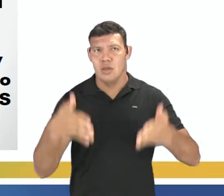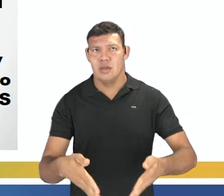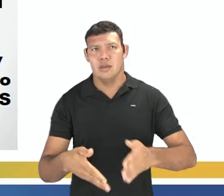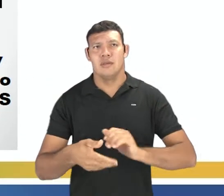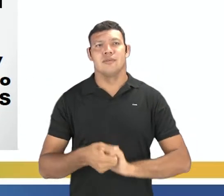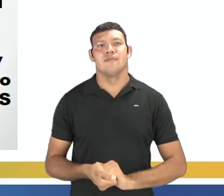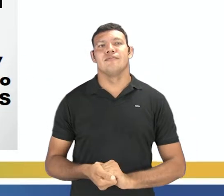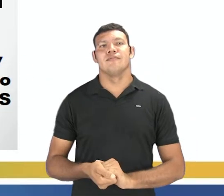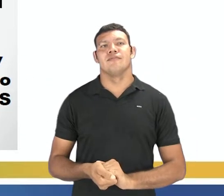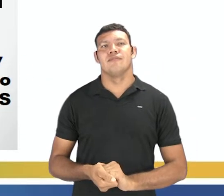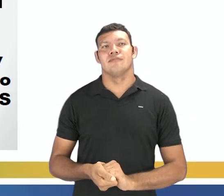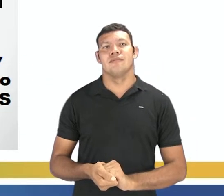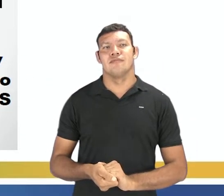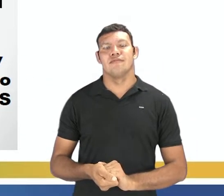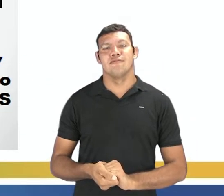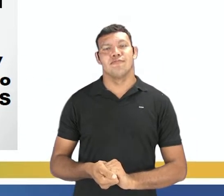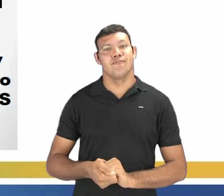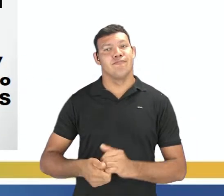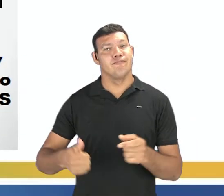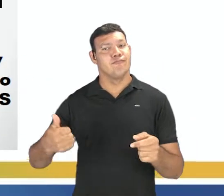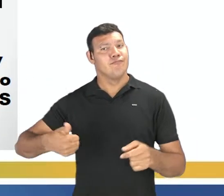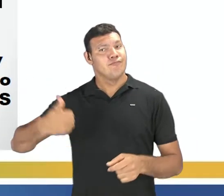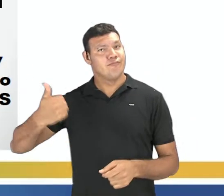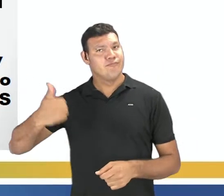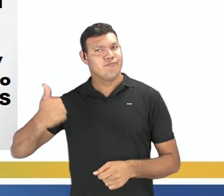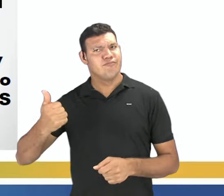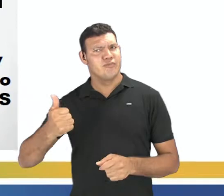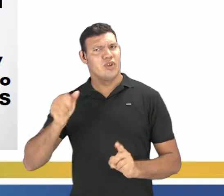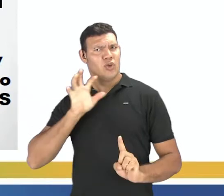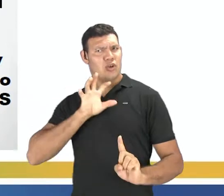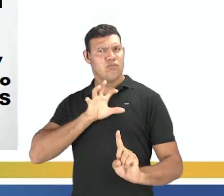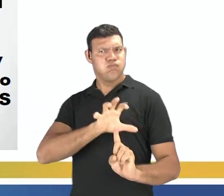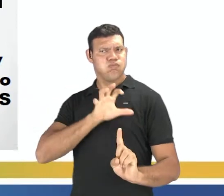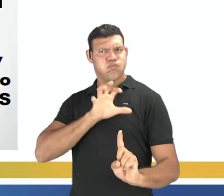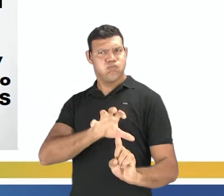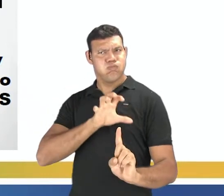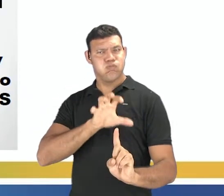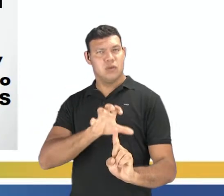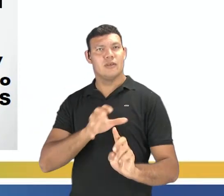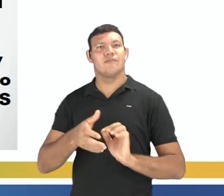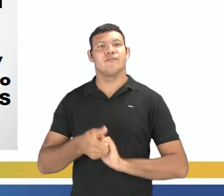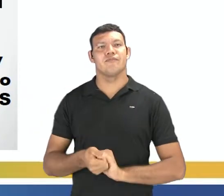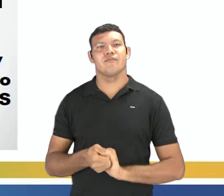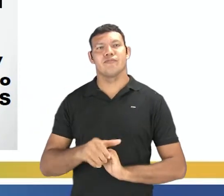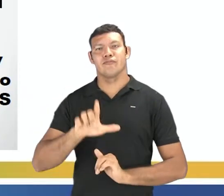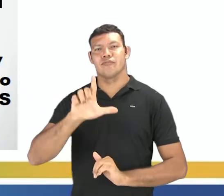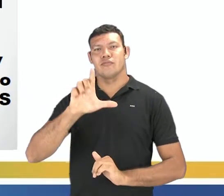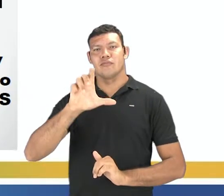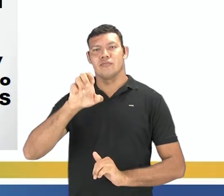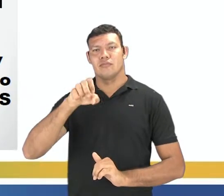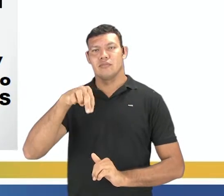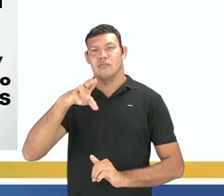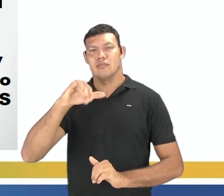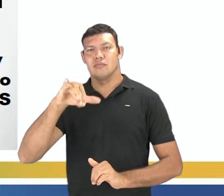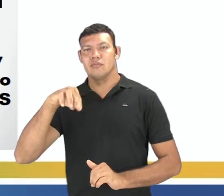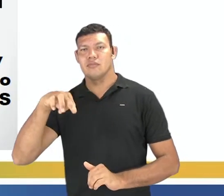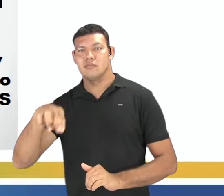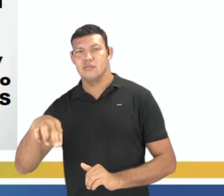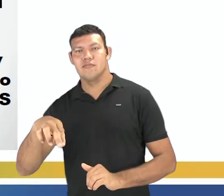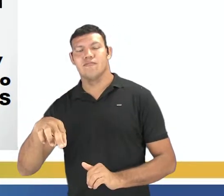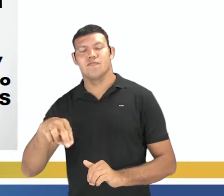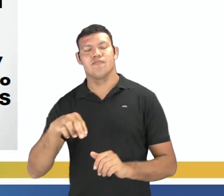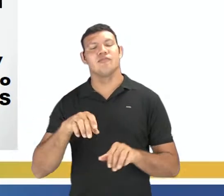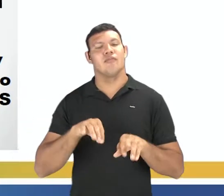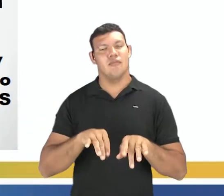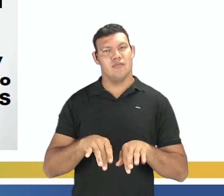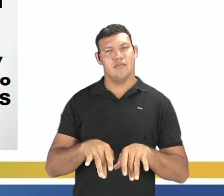os primeiros, que são os mais influenciadores da história da União Soviética, que é Lenin, que fez a Revolução, né? Você pode até acessar a